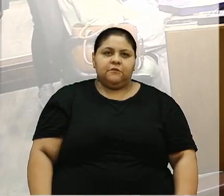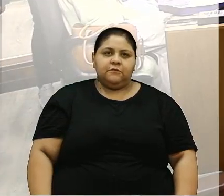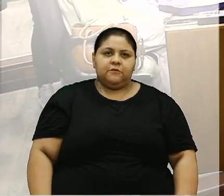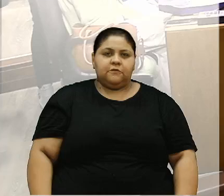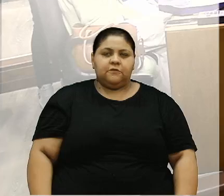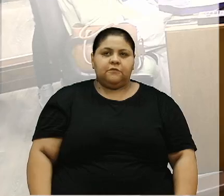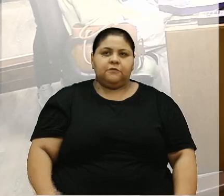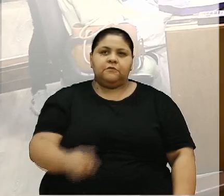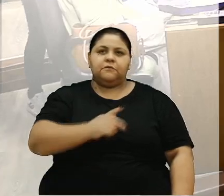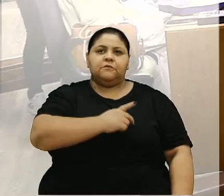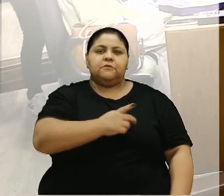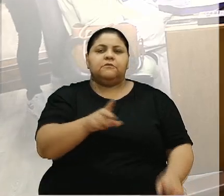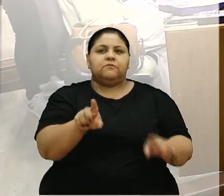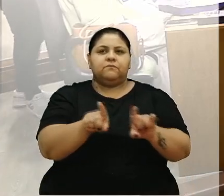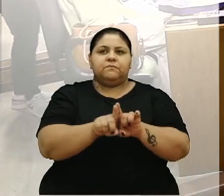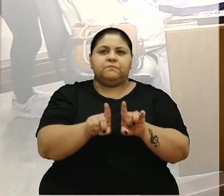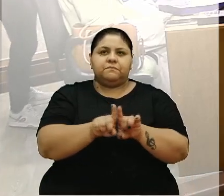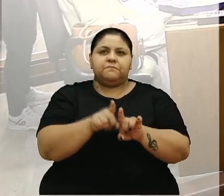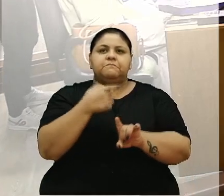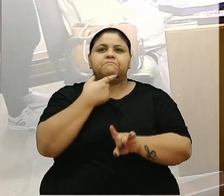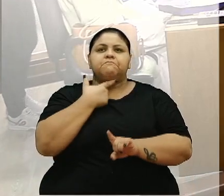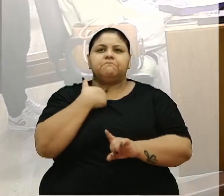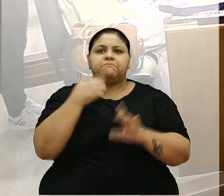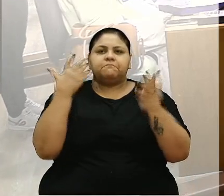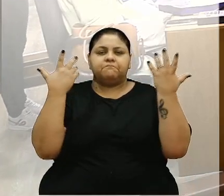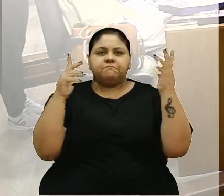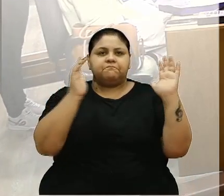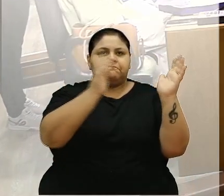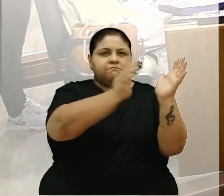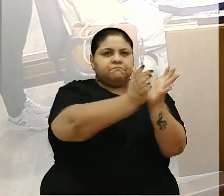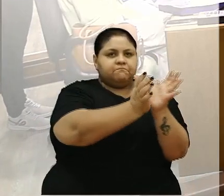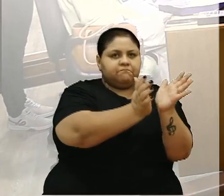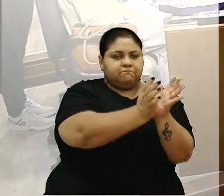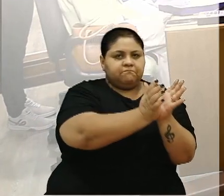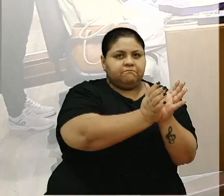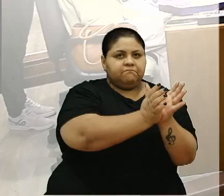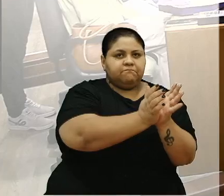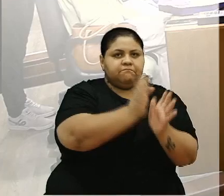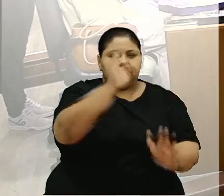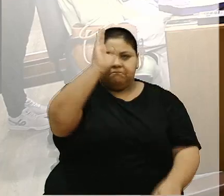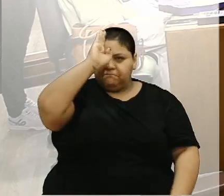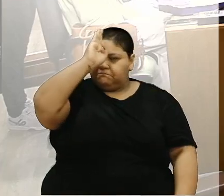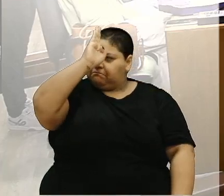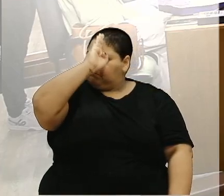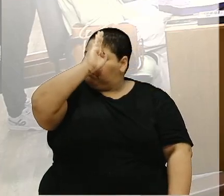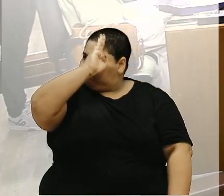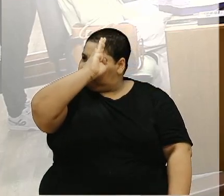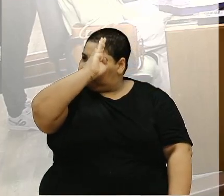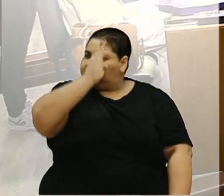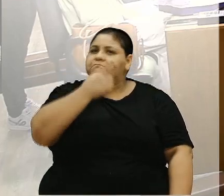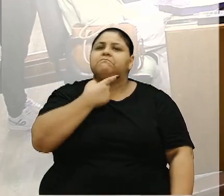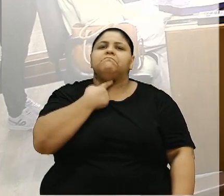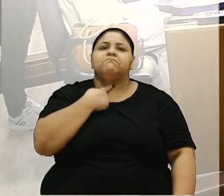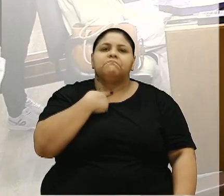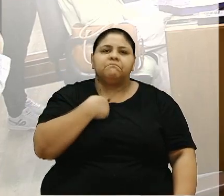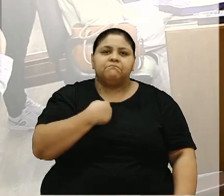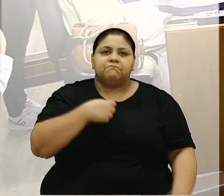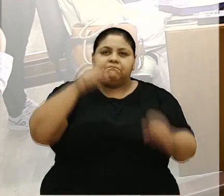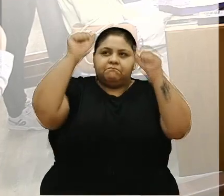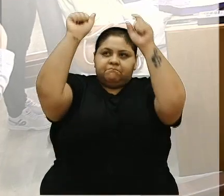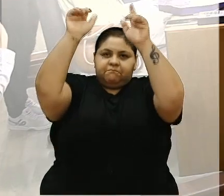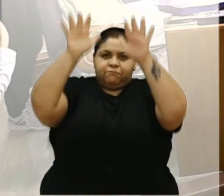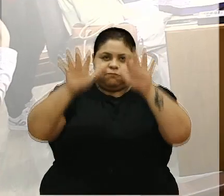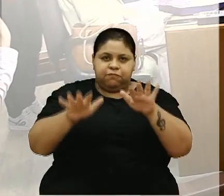Senhora presidente, eu também gostaria de parabenizar meu colega Adriano Bressan, desejar muitas bênçãos